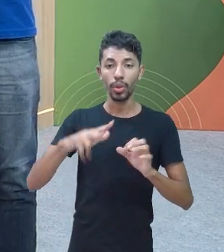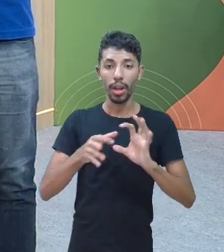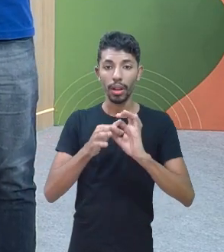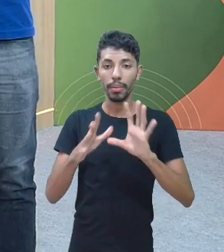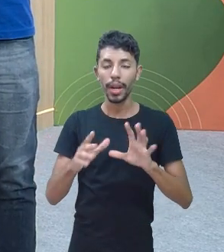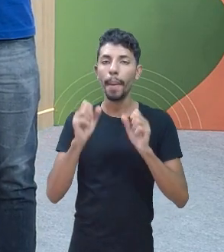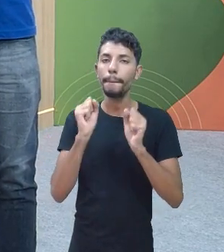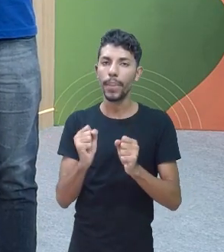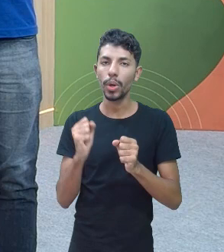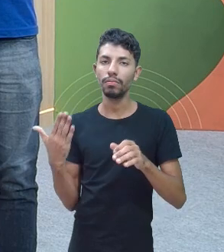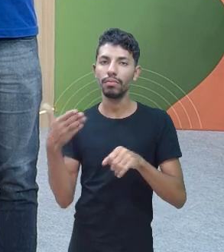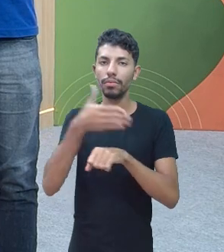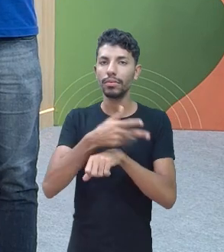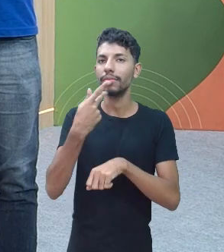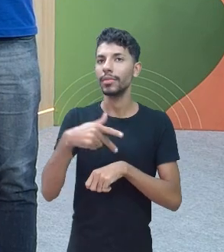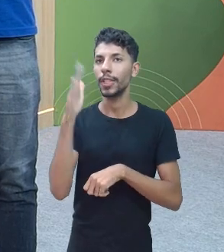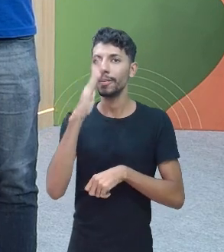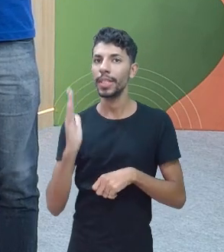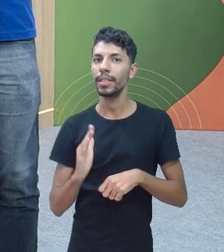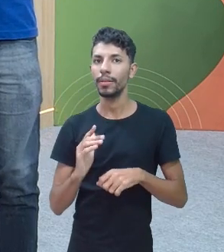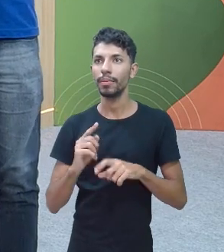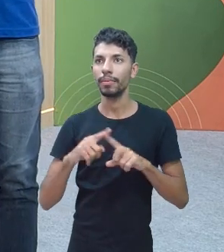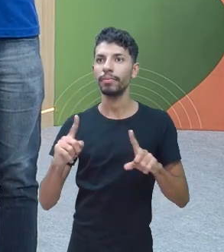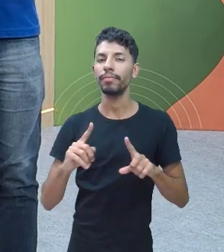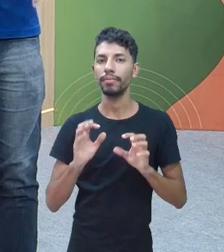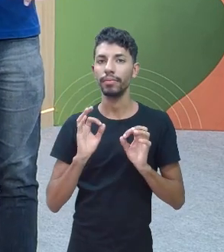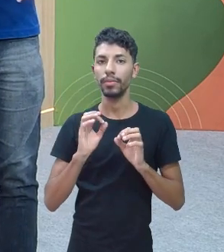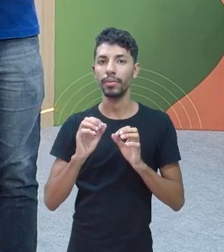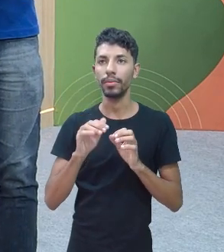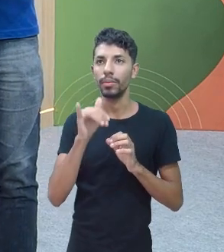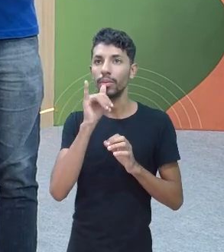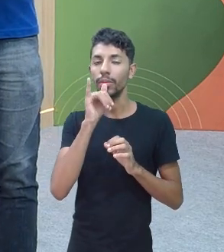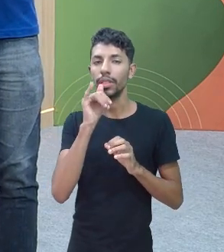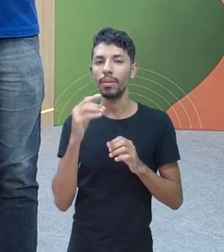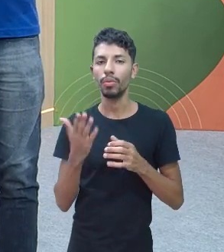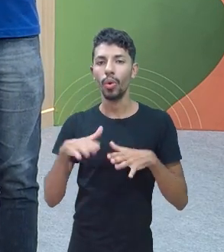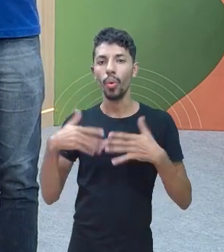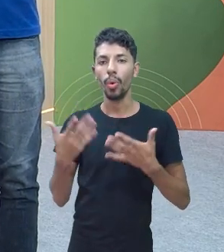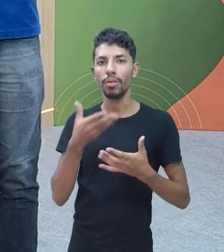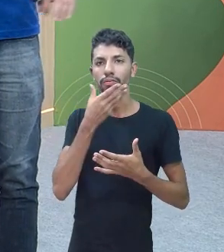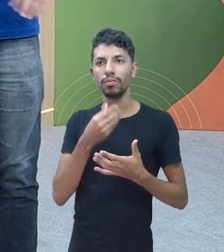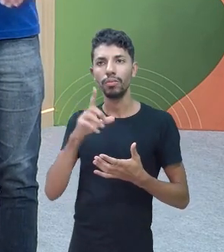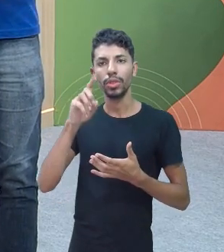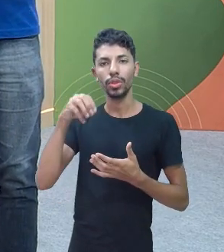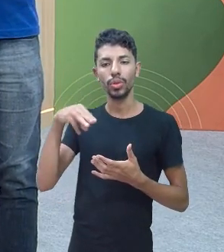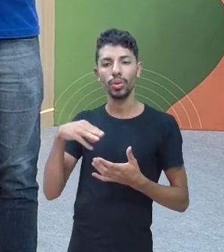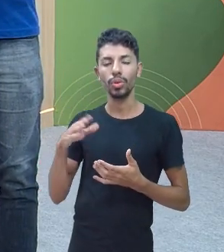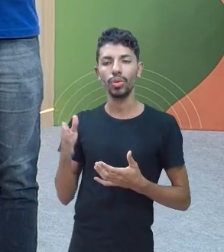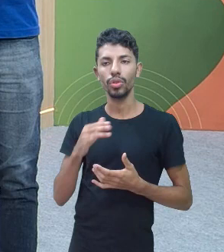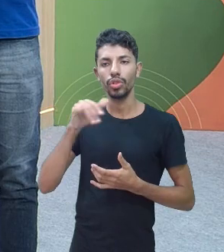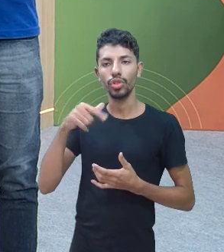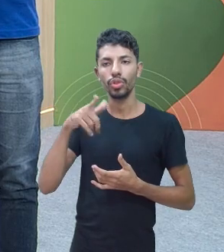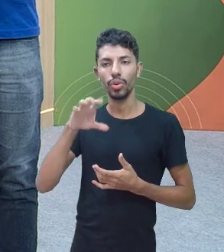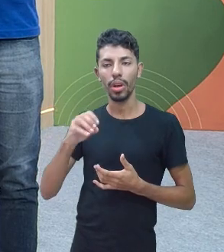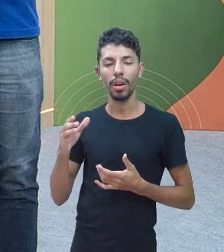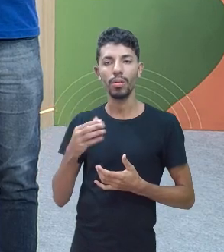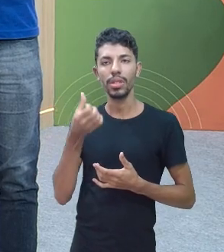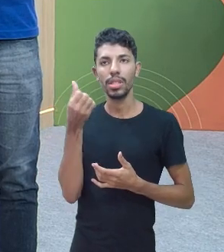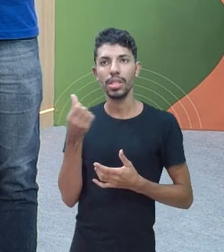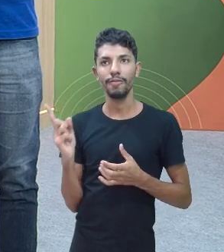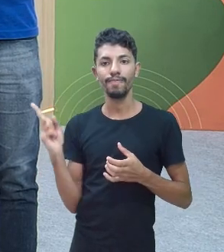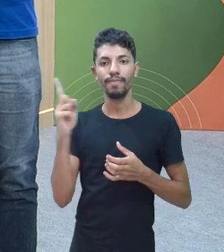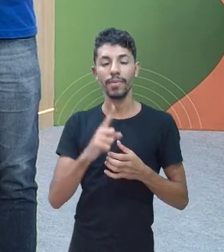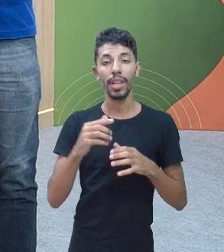levar mercadorias. Então, a partir daí, quando Dom João VI ele vem para o Brasil, ele abre os portos brasileiros para qualquer nação que fosse